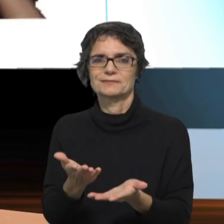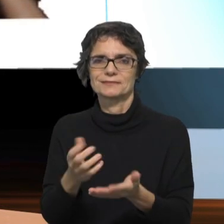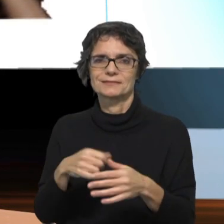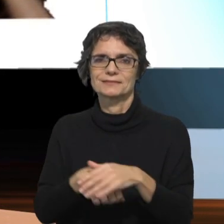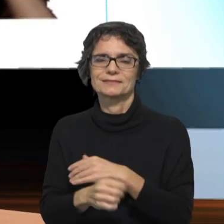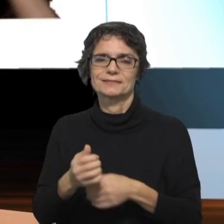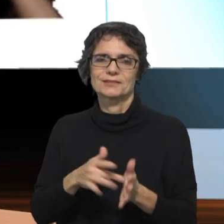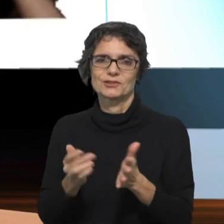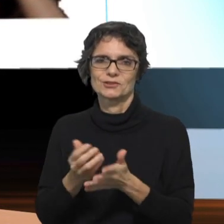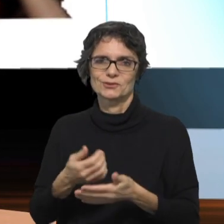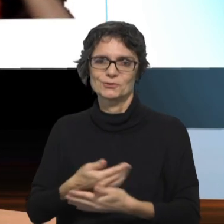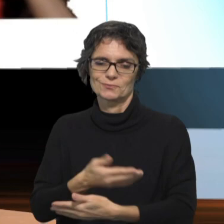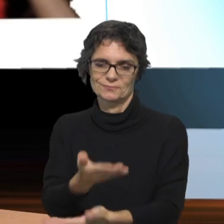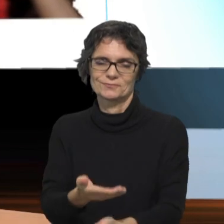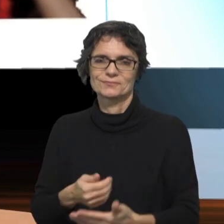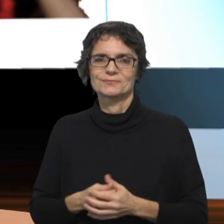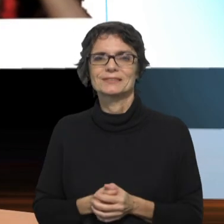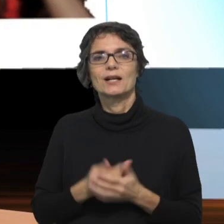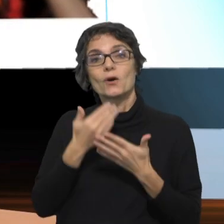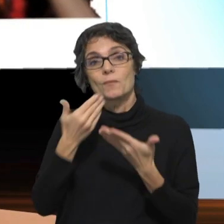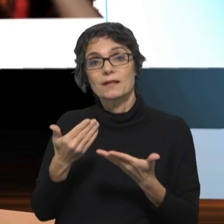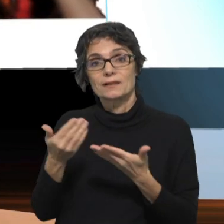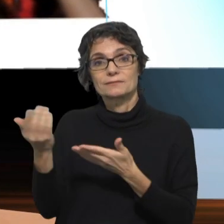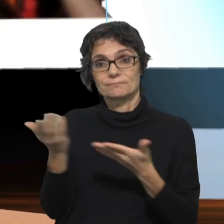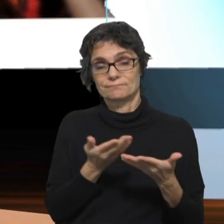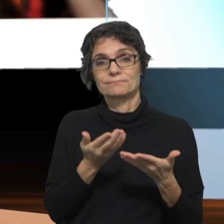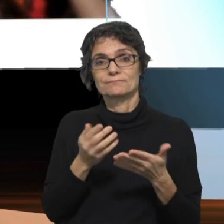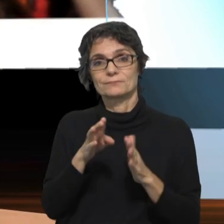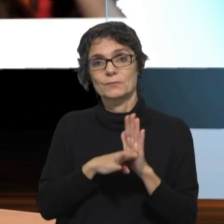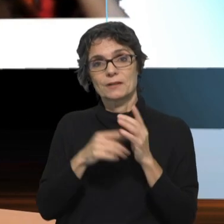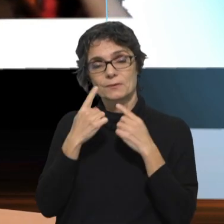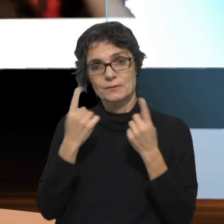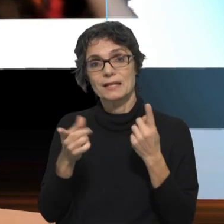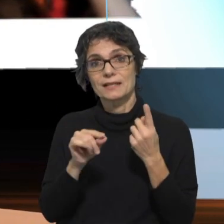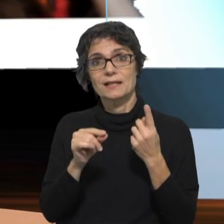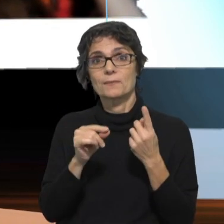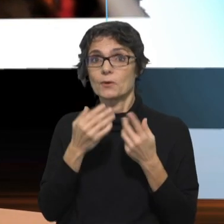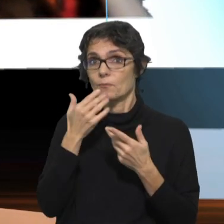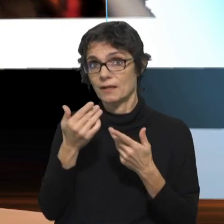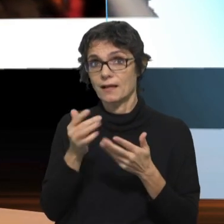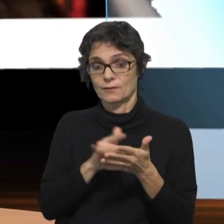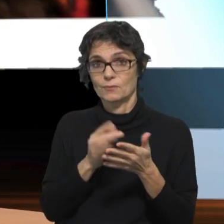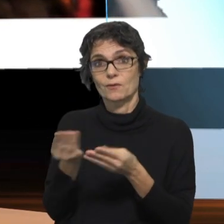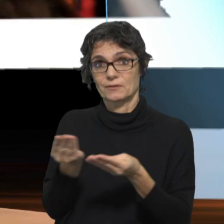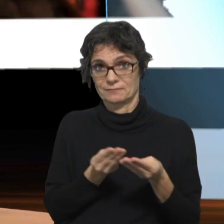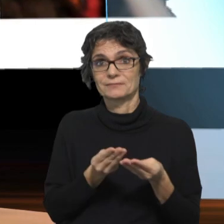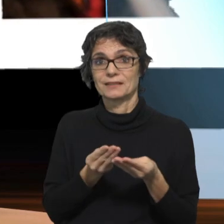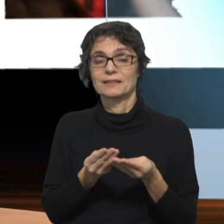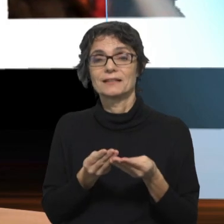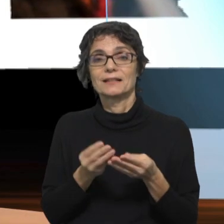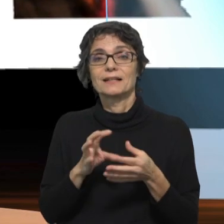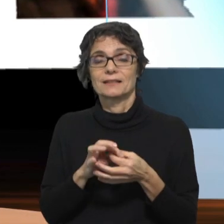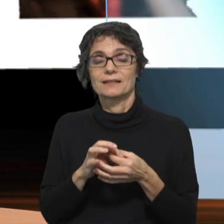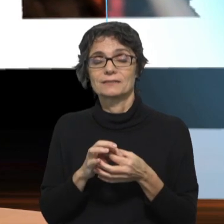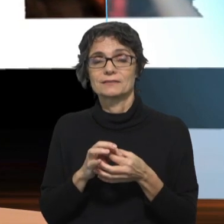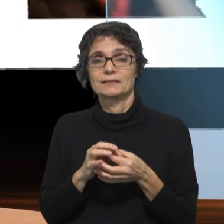ter apresentado aqui neste programa e ter oferecido também esta obra sobre o Evangelista São